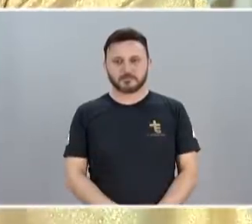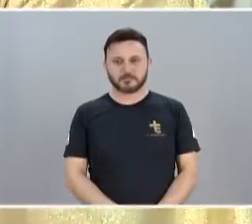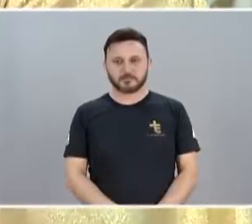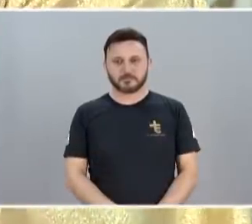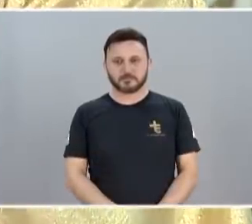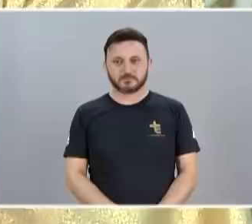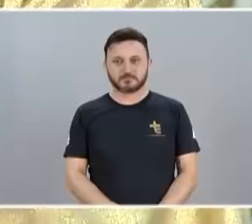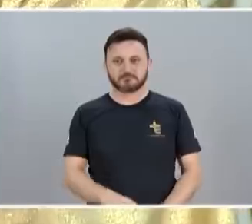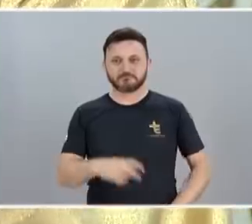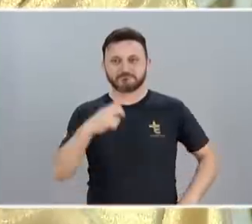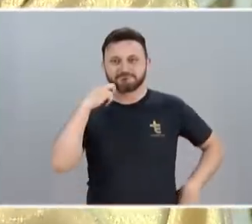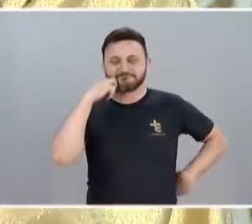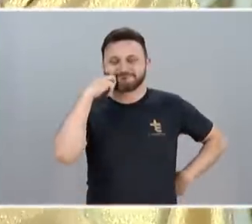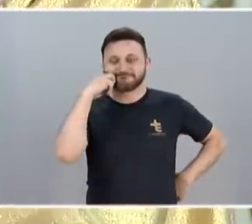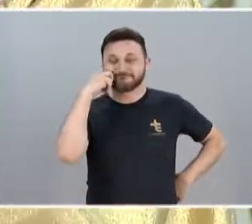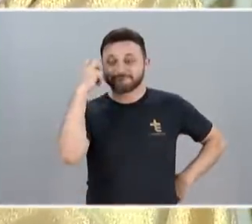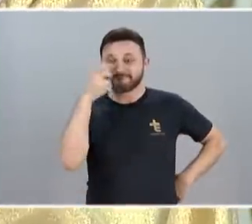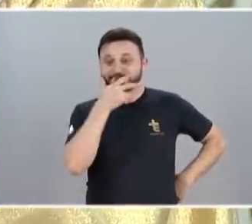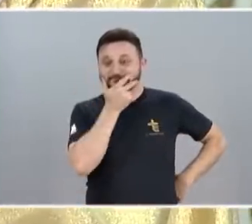Que vergonha